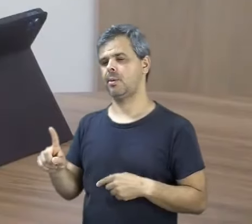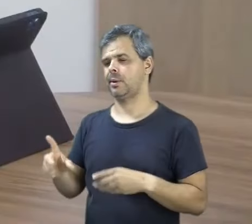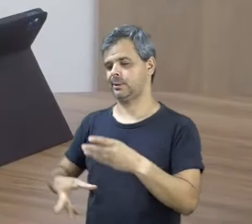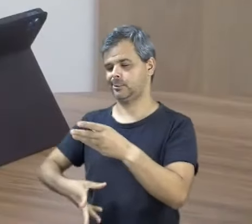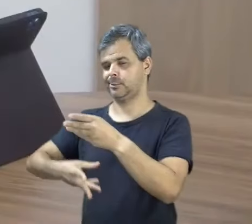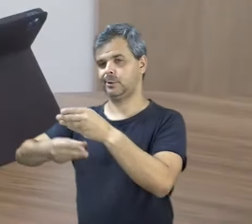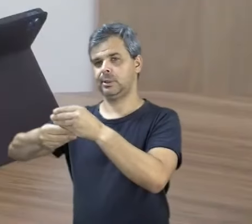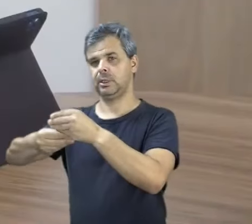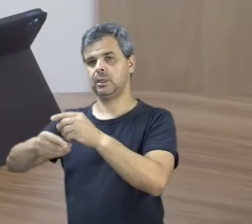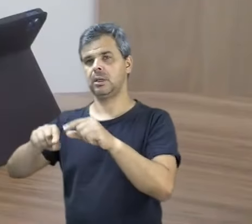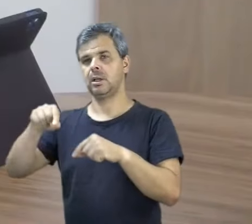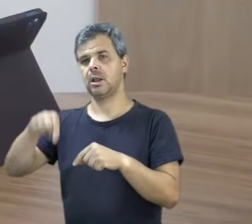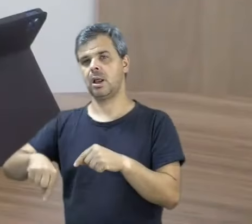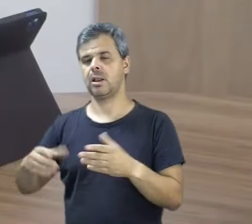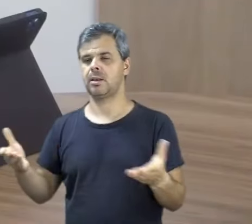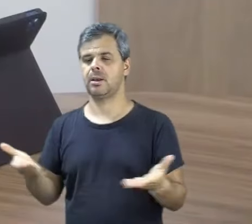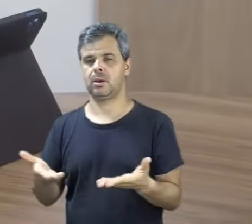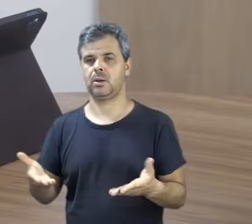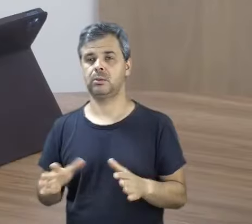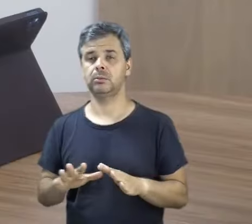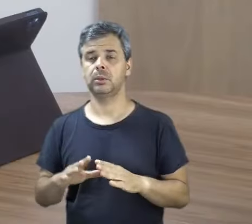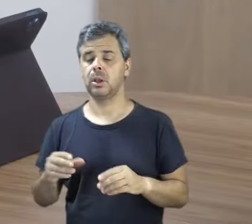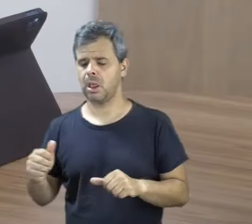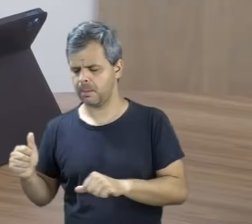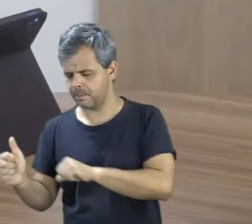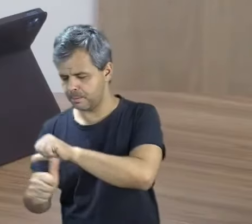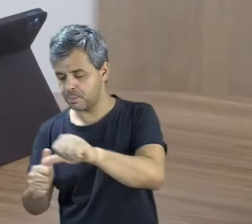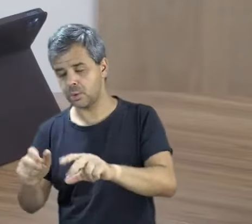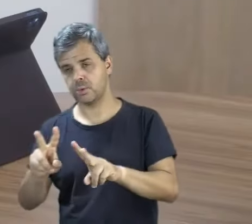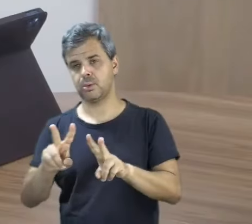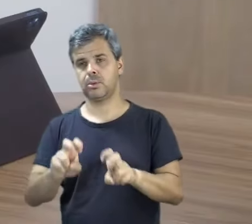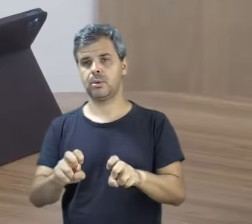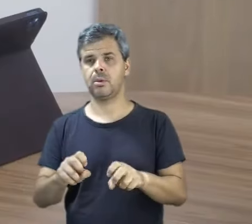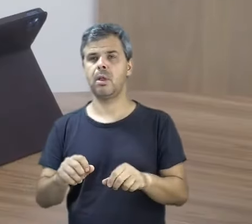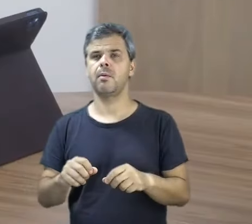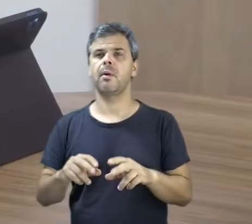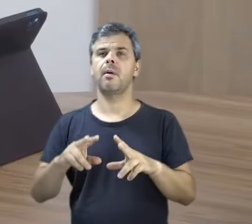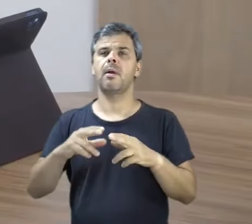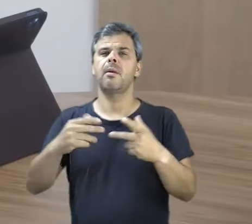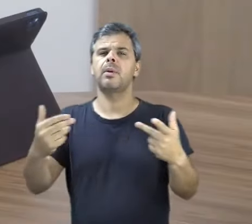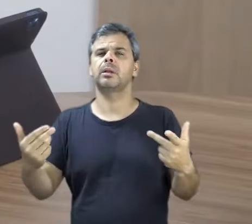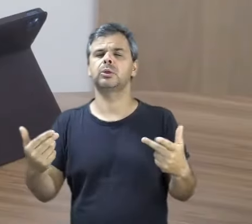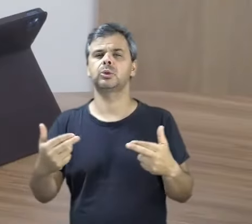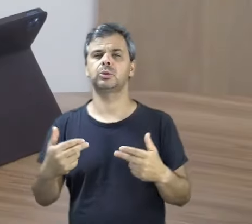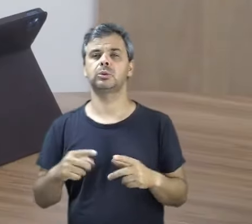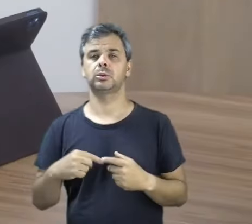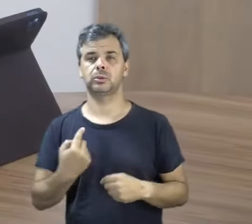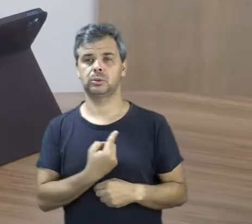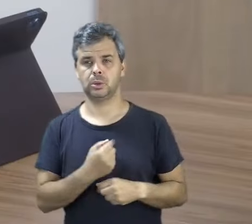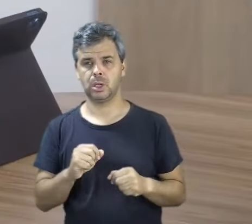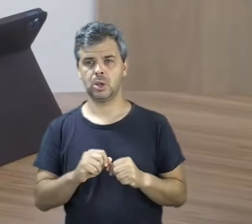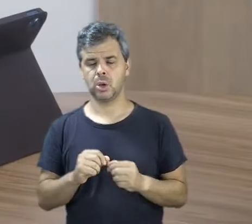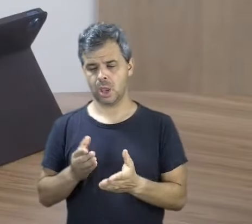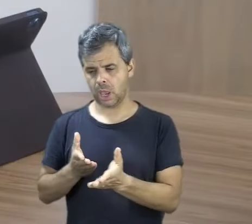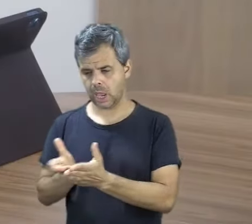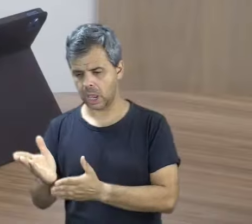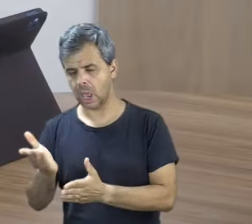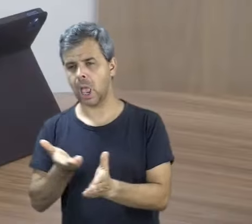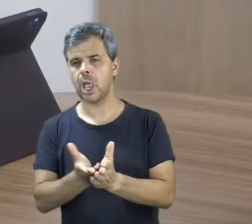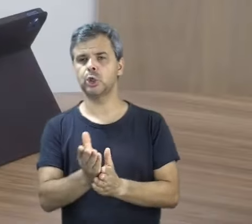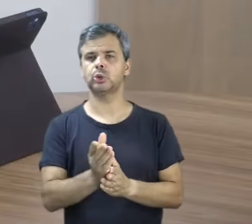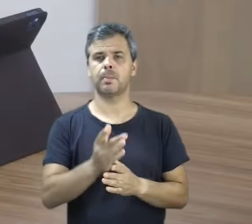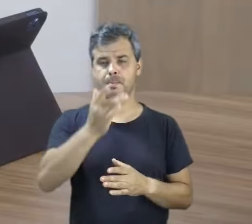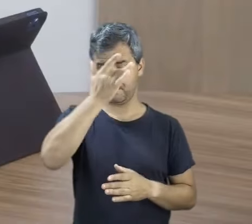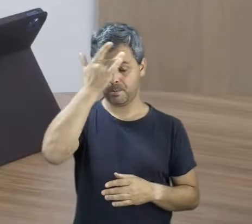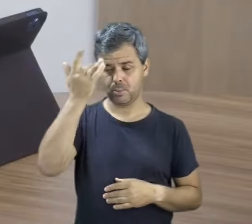encaixavam mais nessa de agora. Então, muda o tema, vai falar sobre uma outra demanda e a gente atualiza eixos,